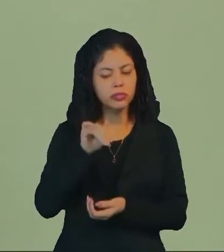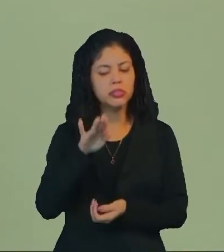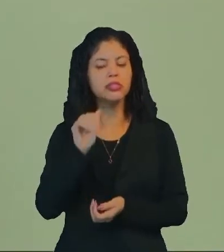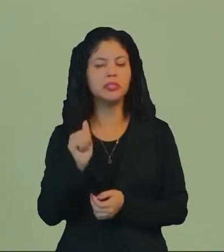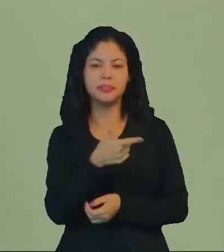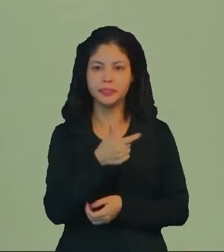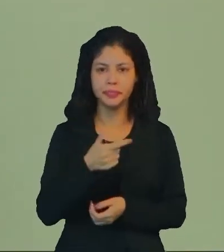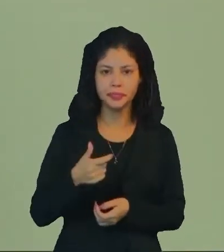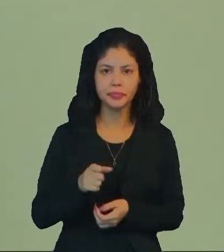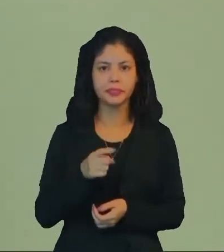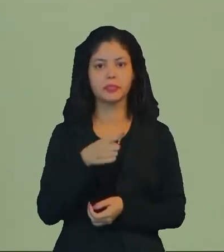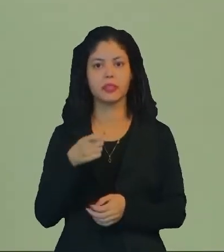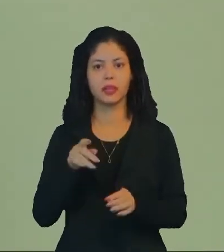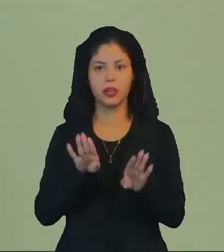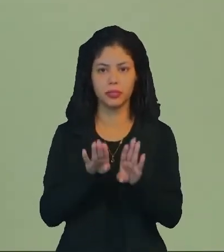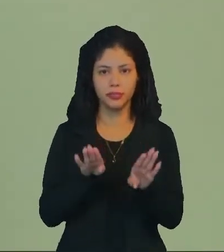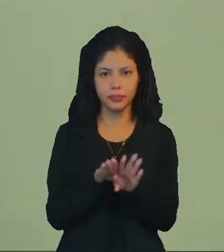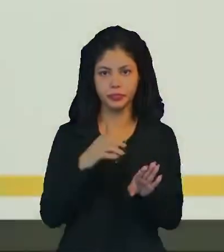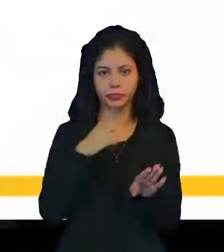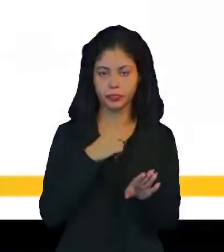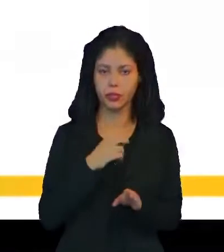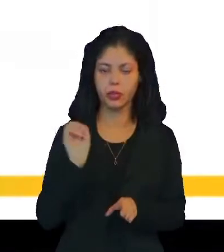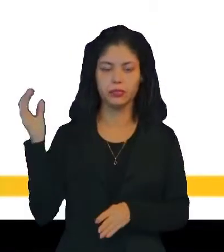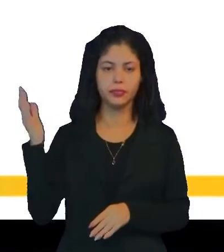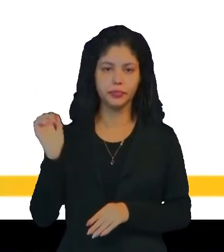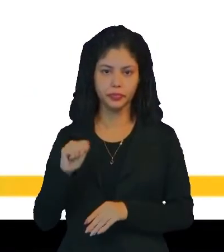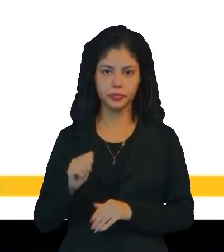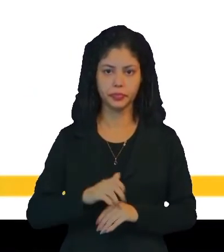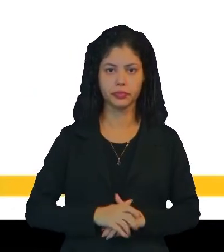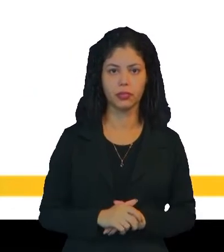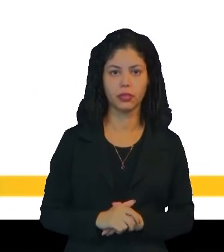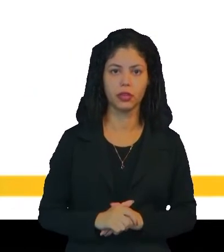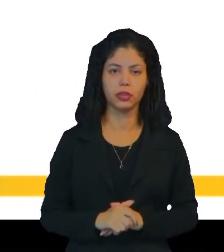algumas bactérias. Isso pode acontecer sim.